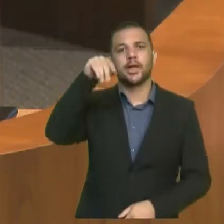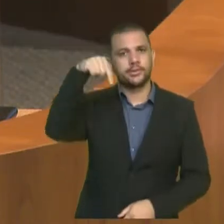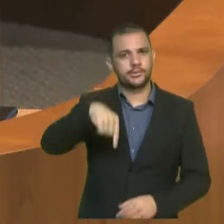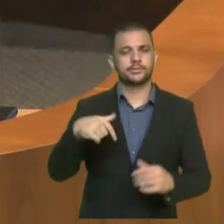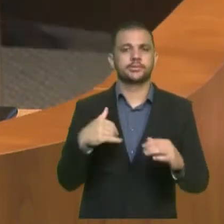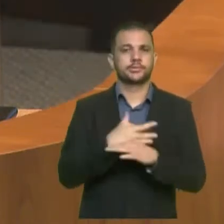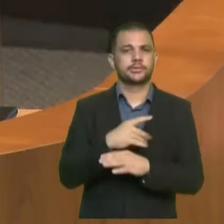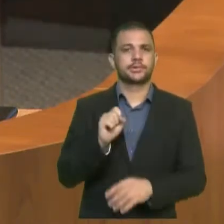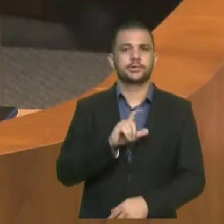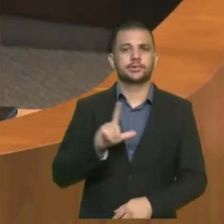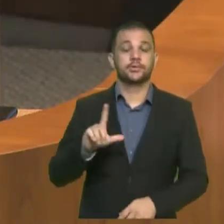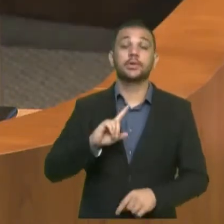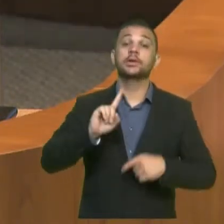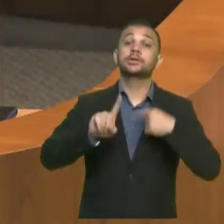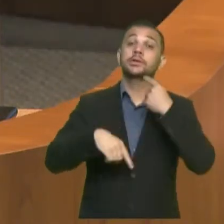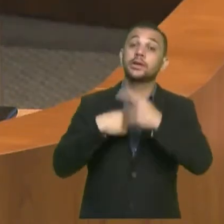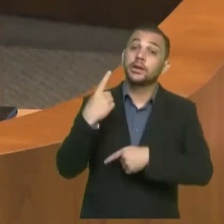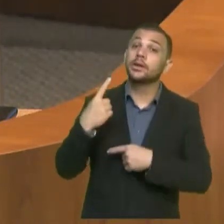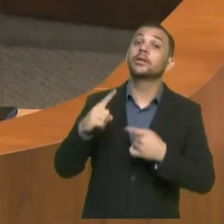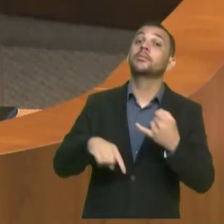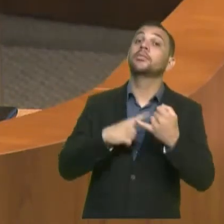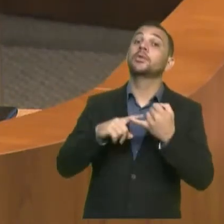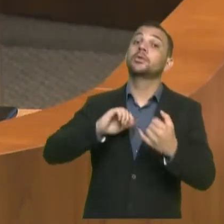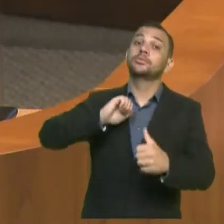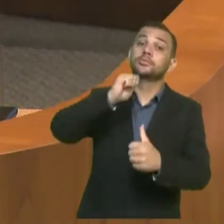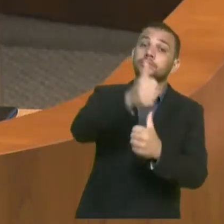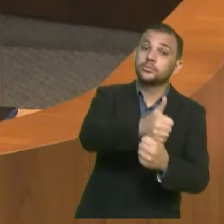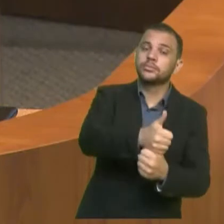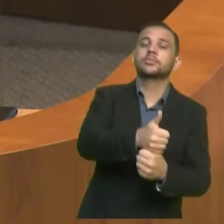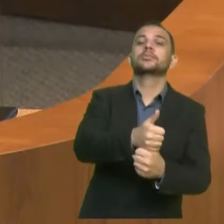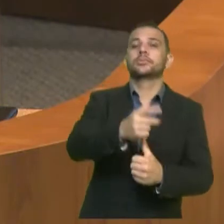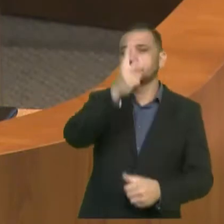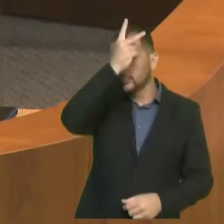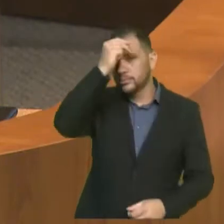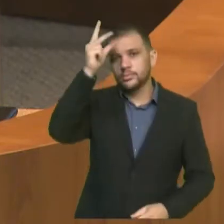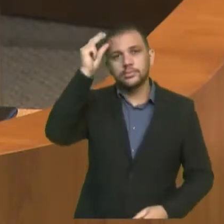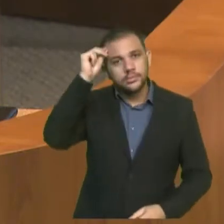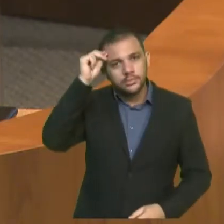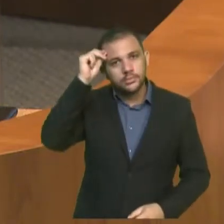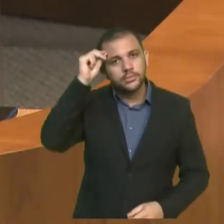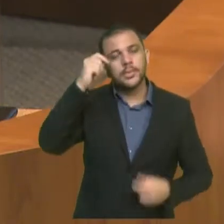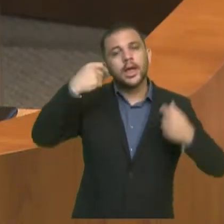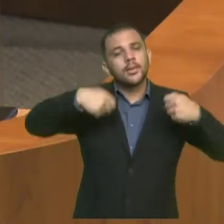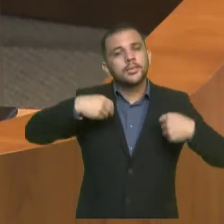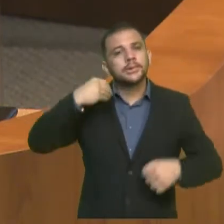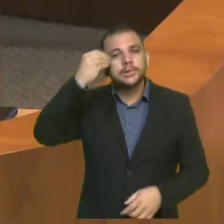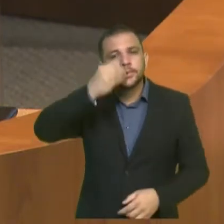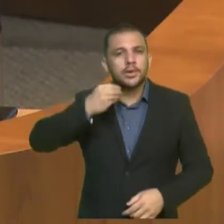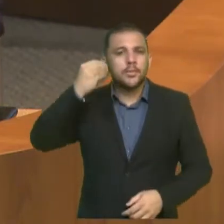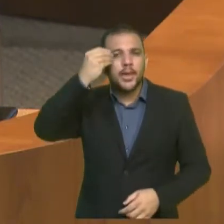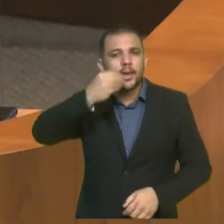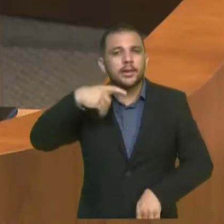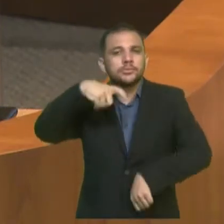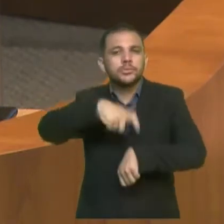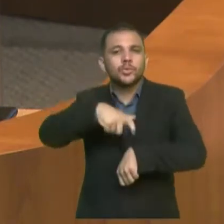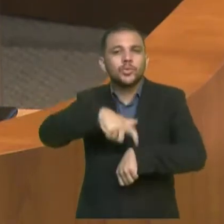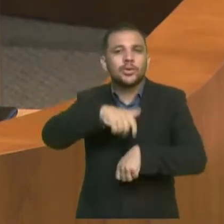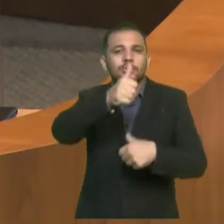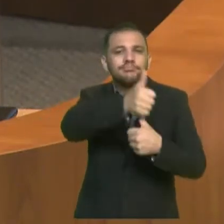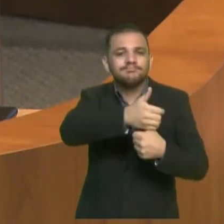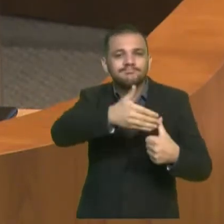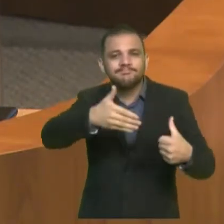do mandato, algo que não é fácil em qualquer circunstância, principalmente para quem administra a capital do estado do